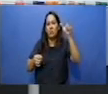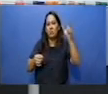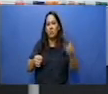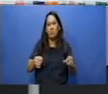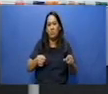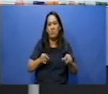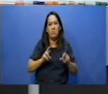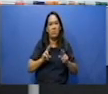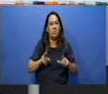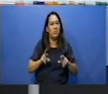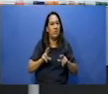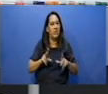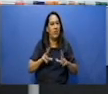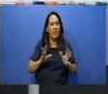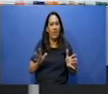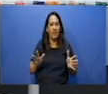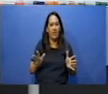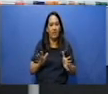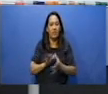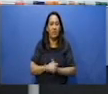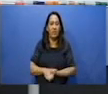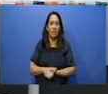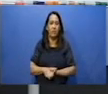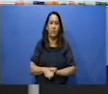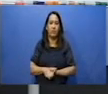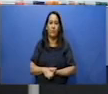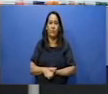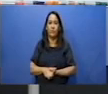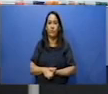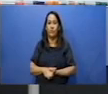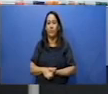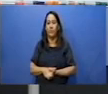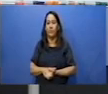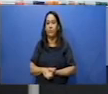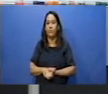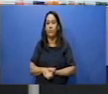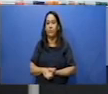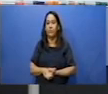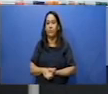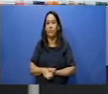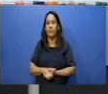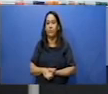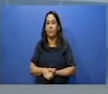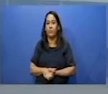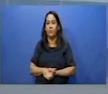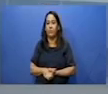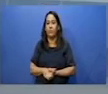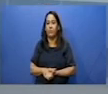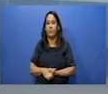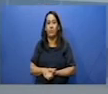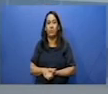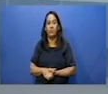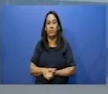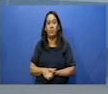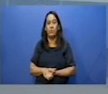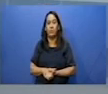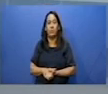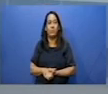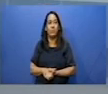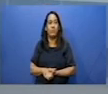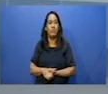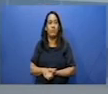divergência. Outro parágrafo, A, e esse daqui, ó, é o H inicial sem